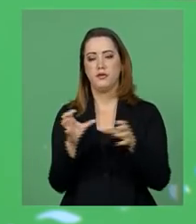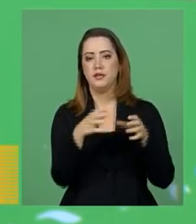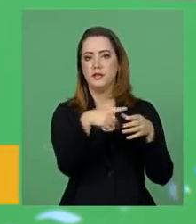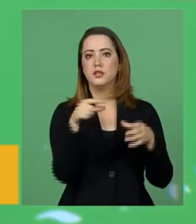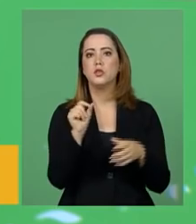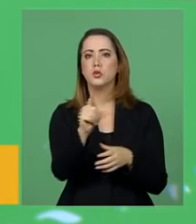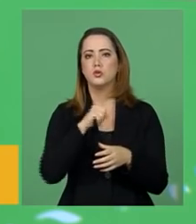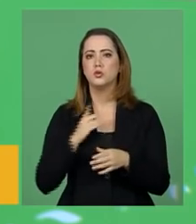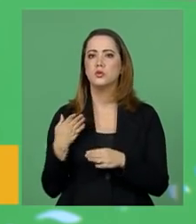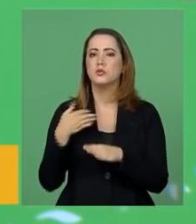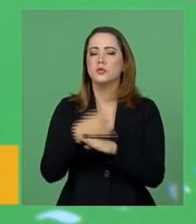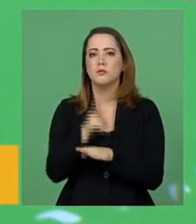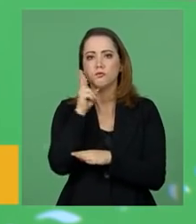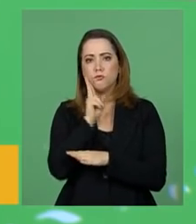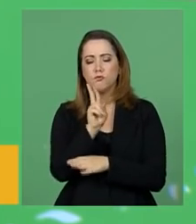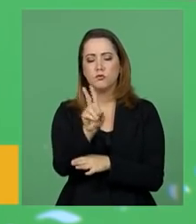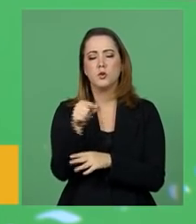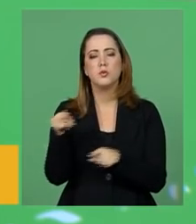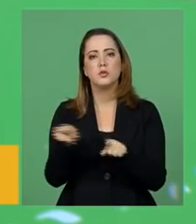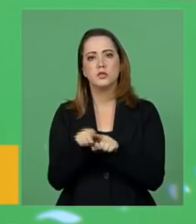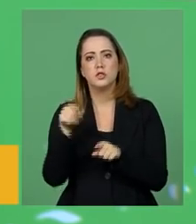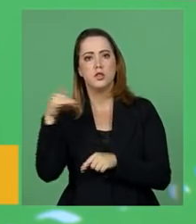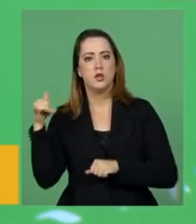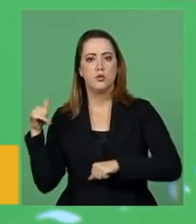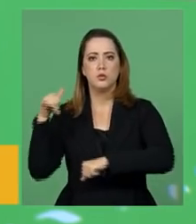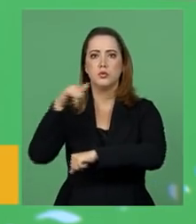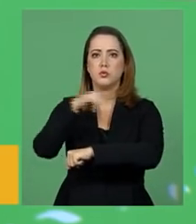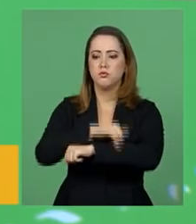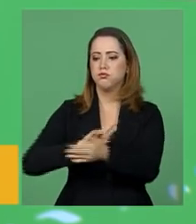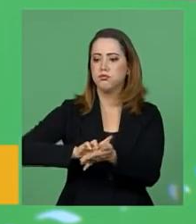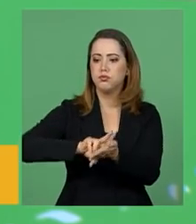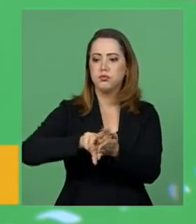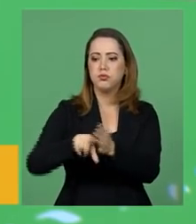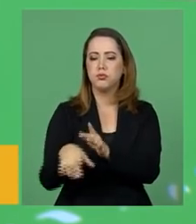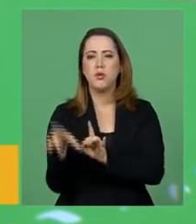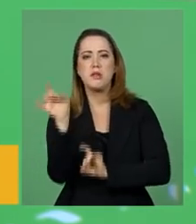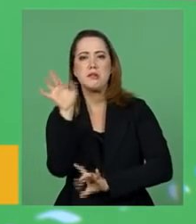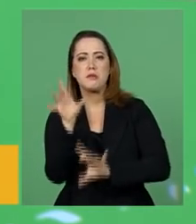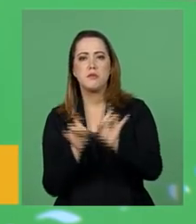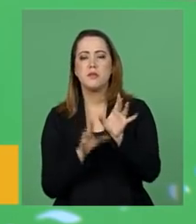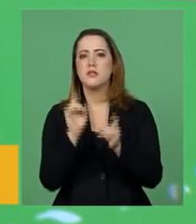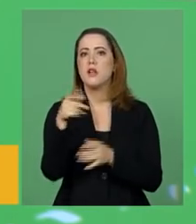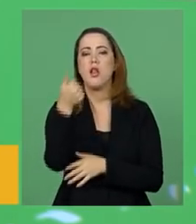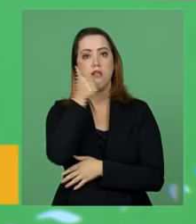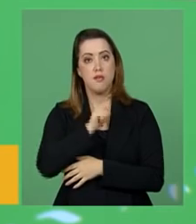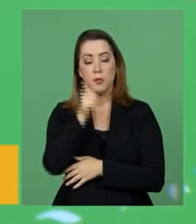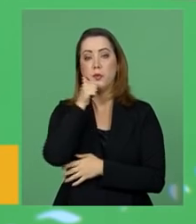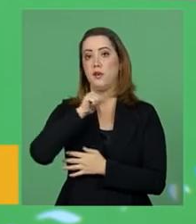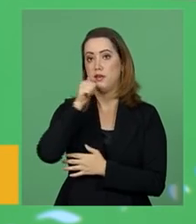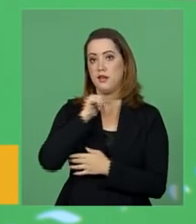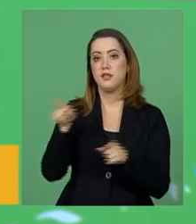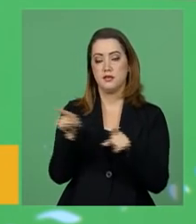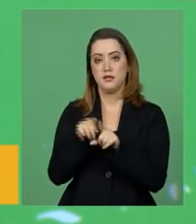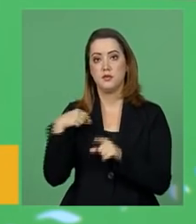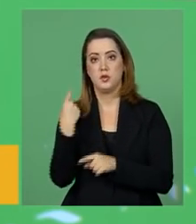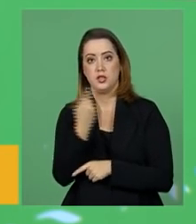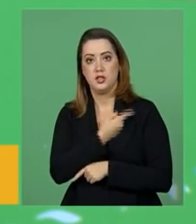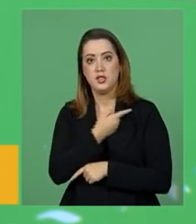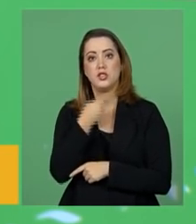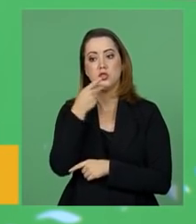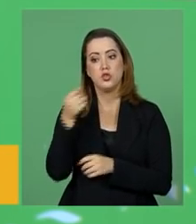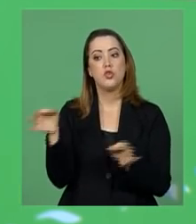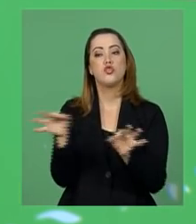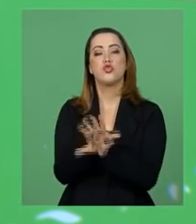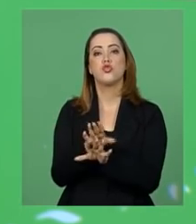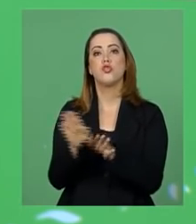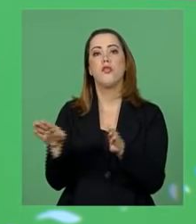eles, vamos poder acompanhar cadetes, aeronavegantes, especialistas, mulheres. E a gente finaliza o nosso desfile